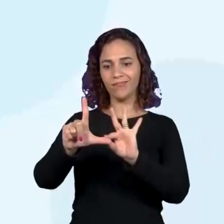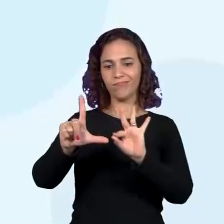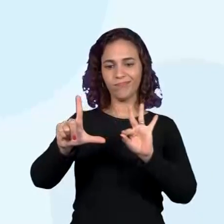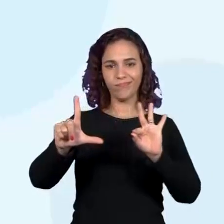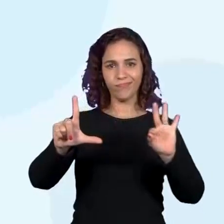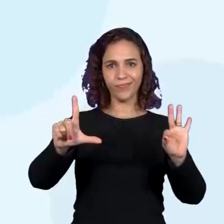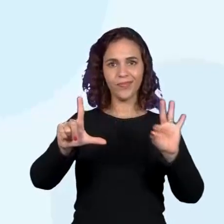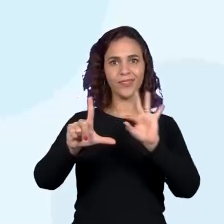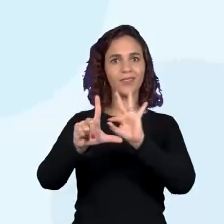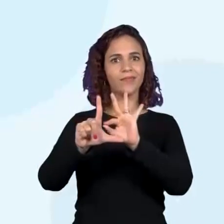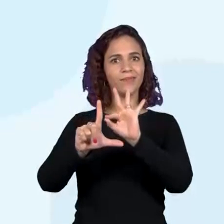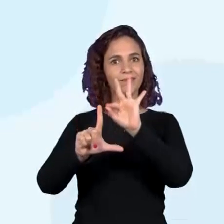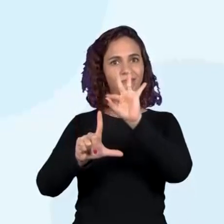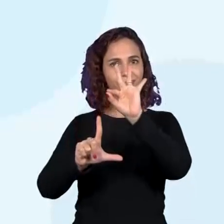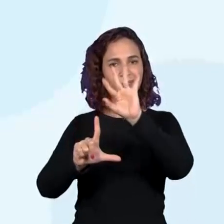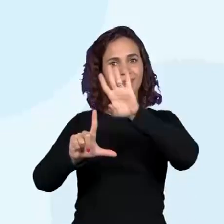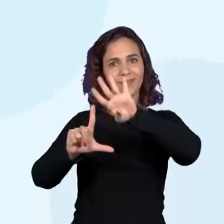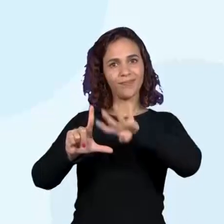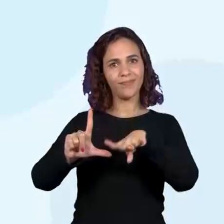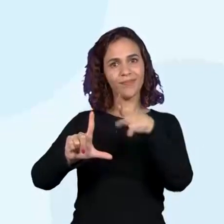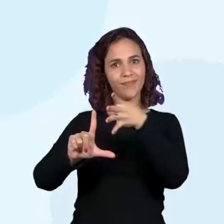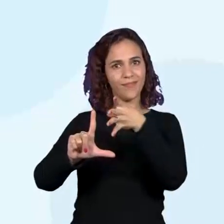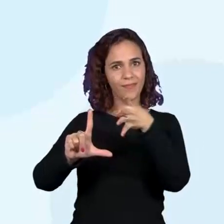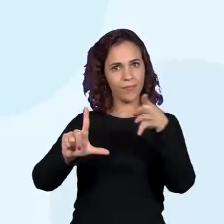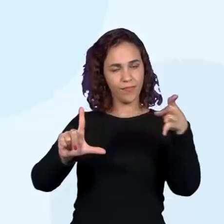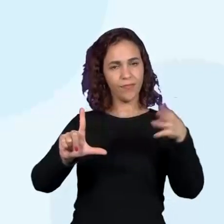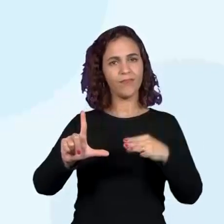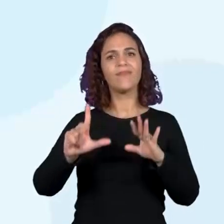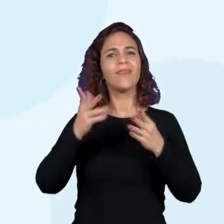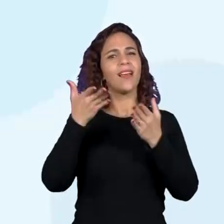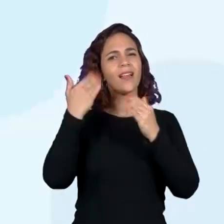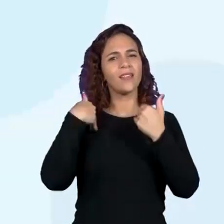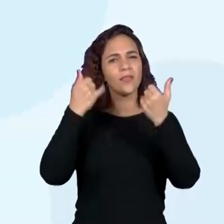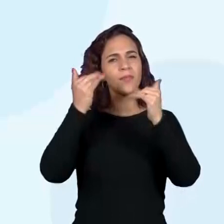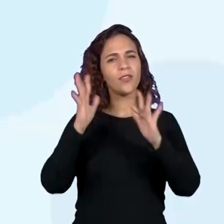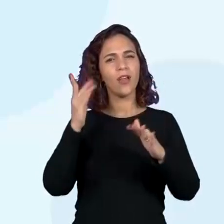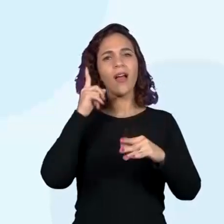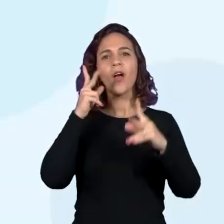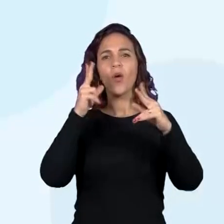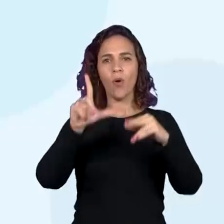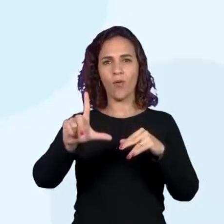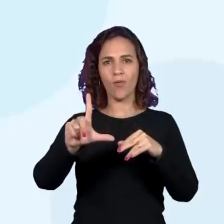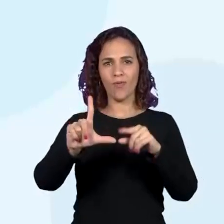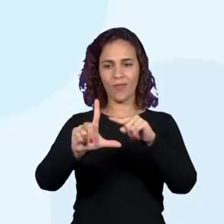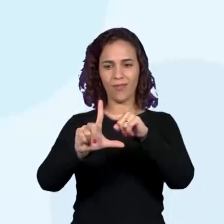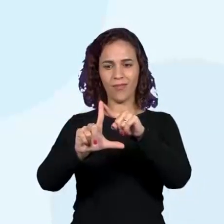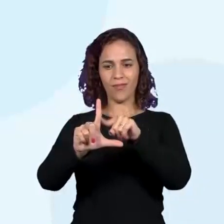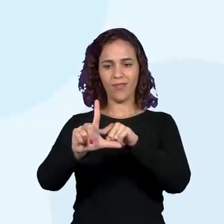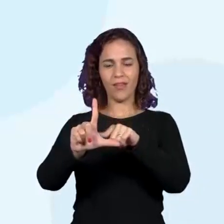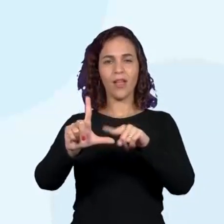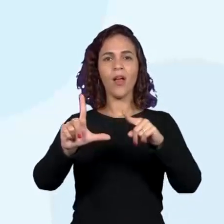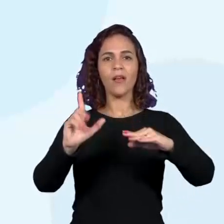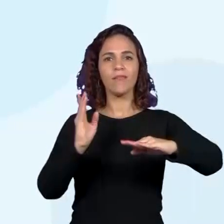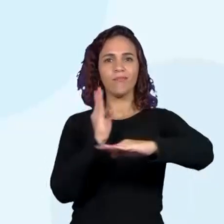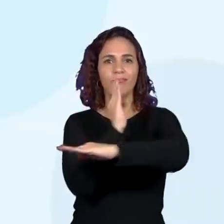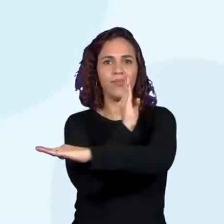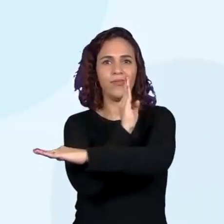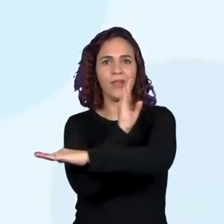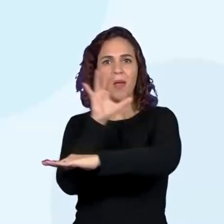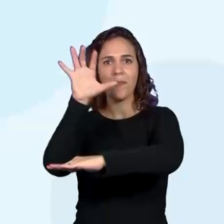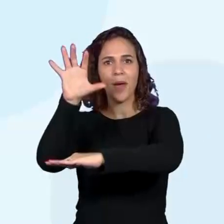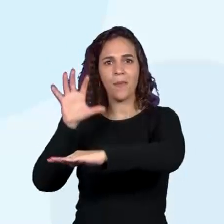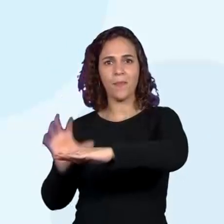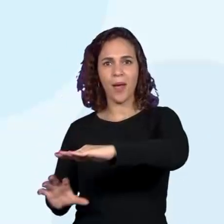como nós vimos, e aí é um plano que é dividido em 4 partes, que a gente chama de quadrante. Ok. Tudo bem?